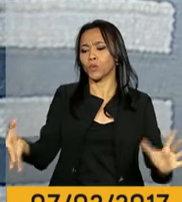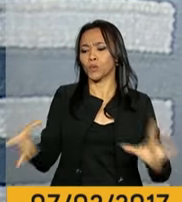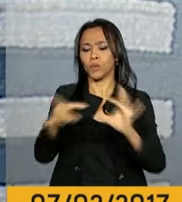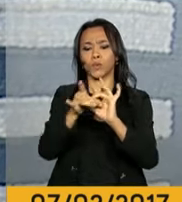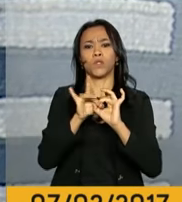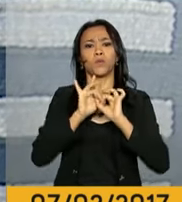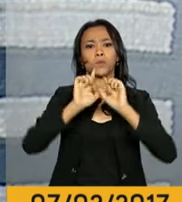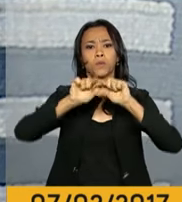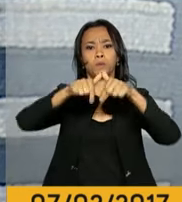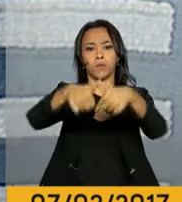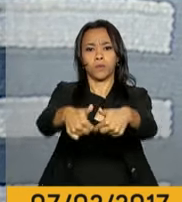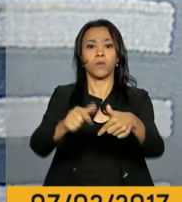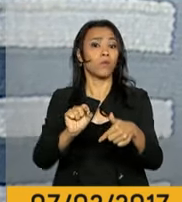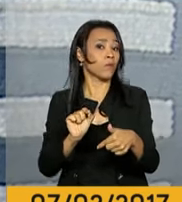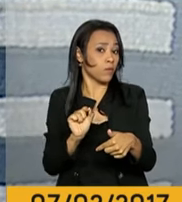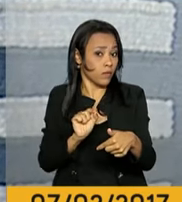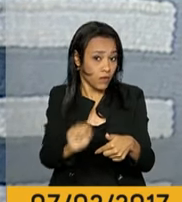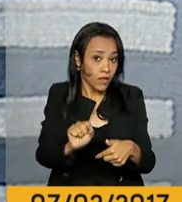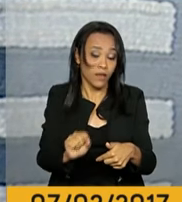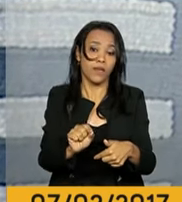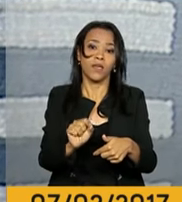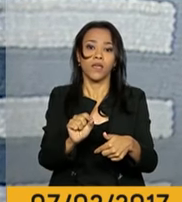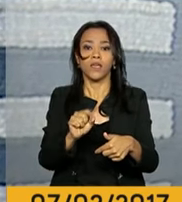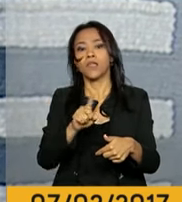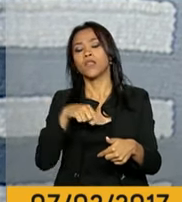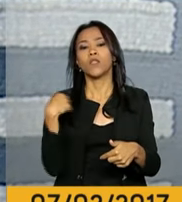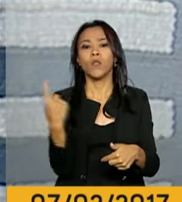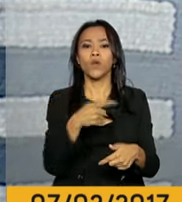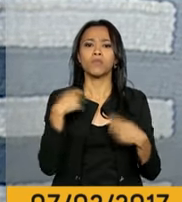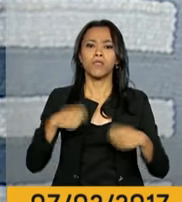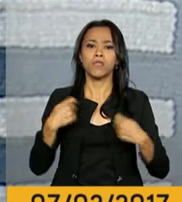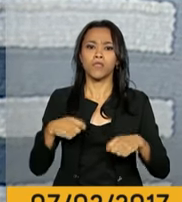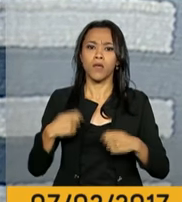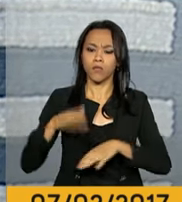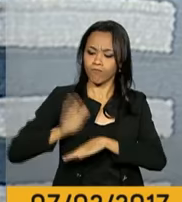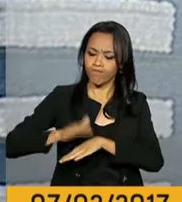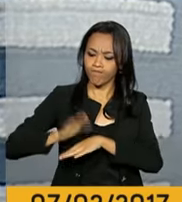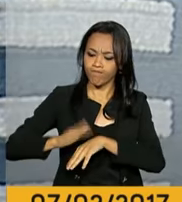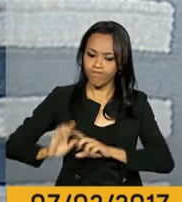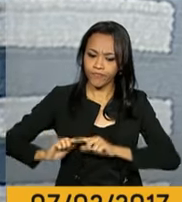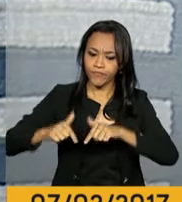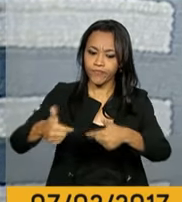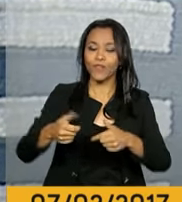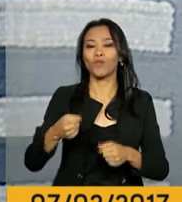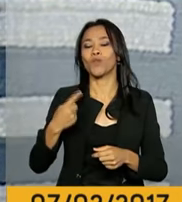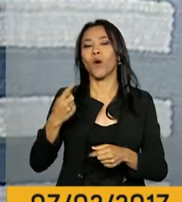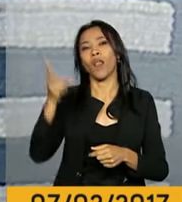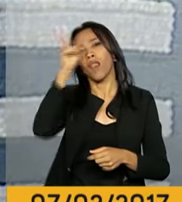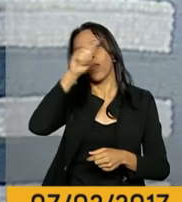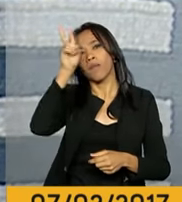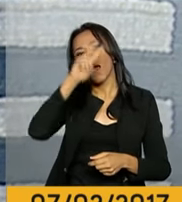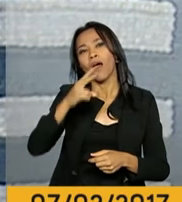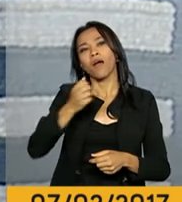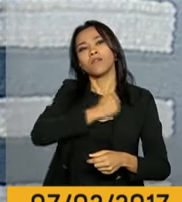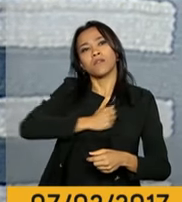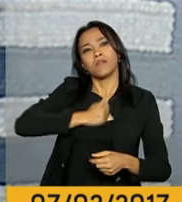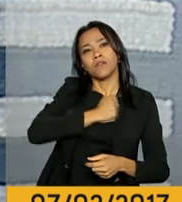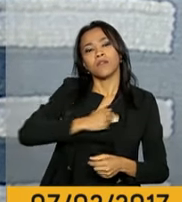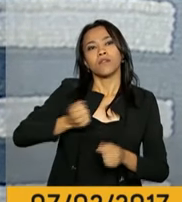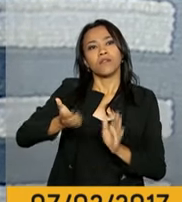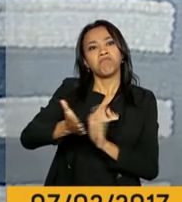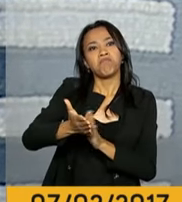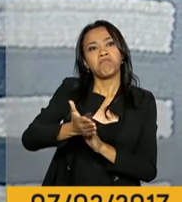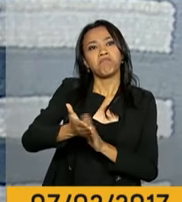é a convicção de que é preciso agir não basta enaltecer O passado é tempo de